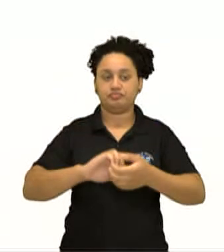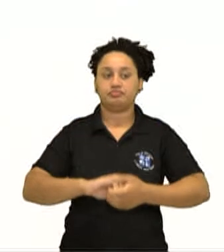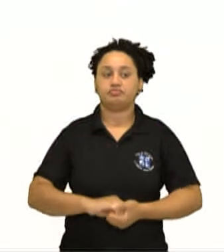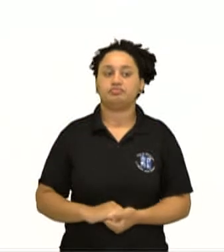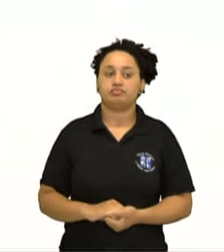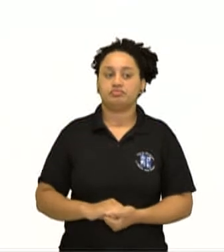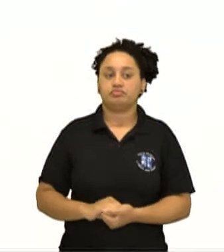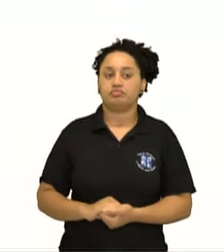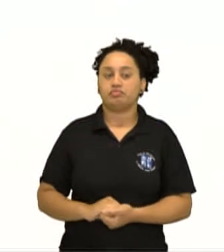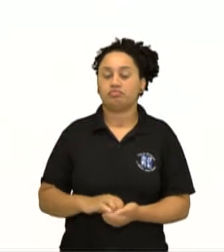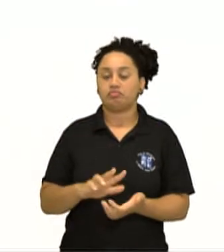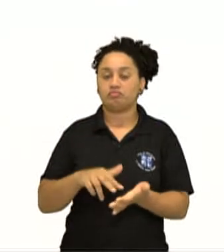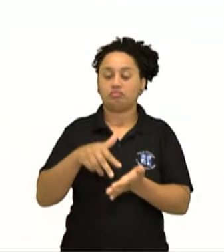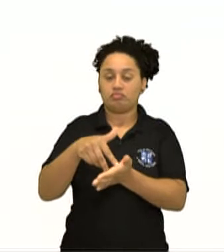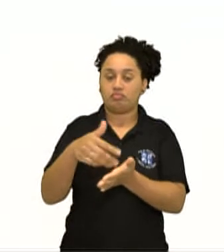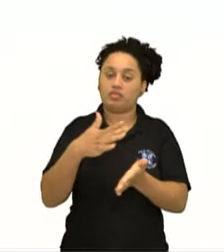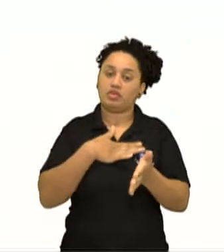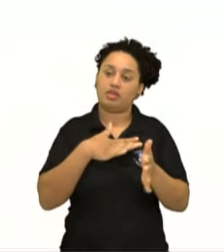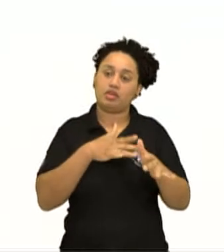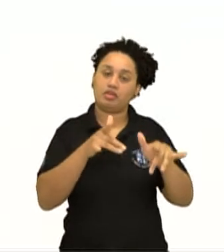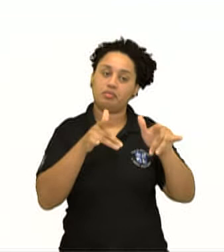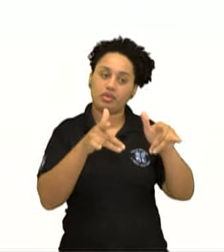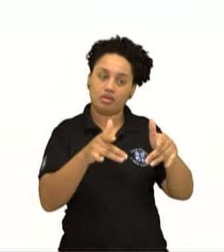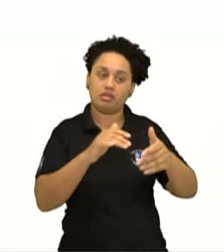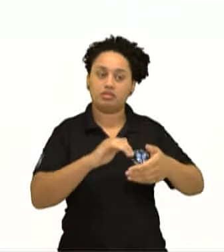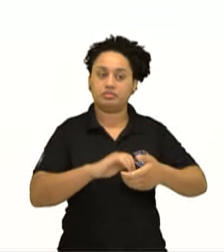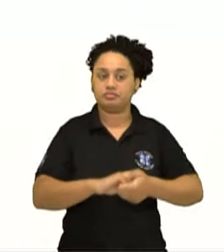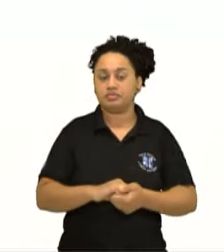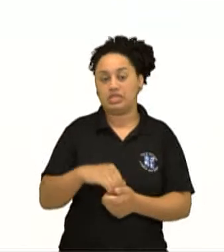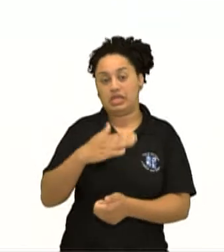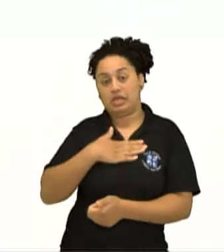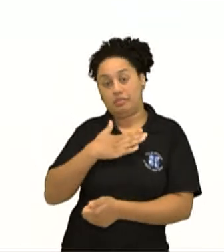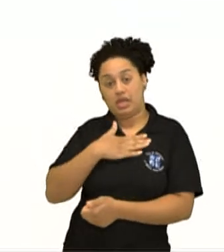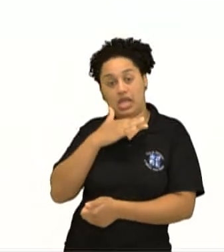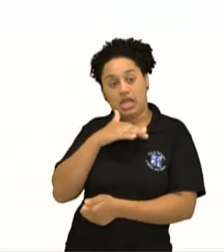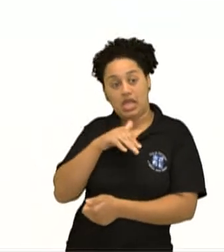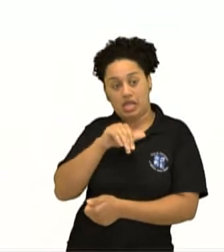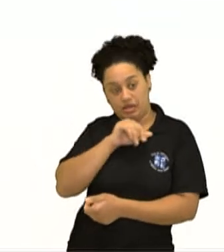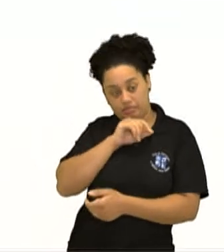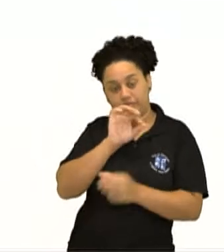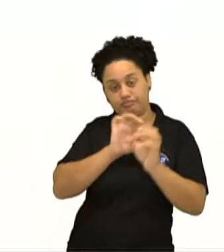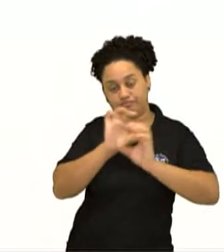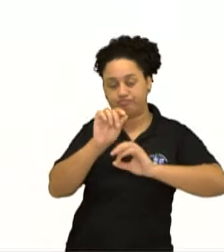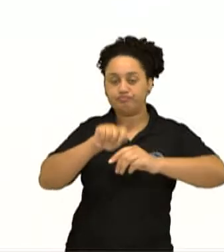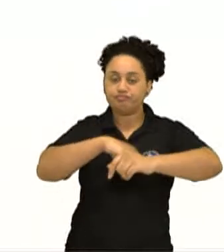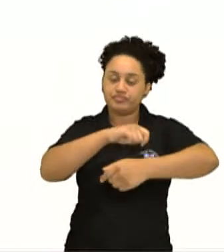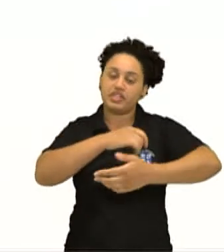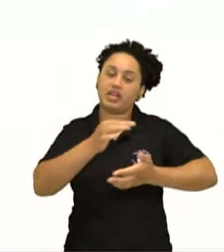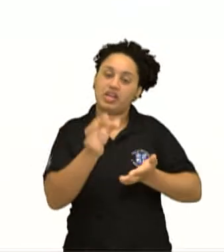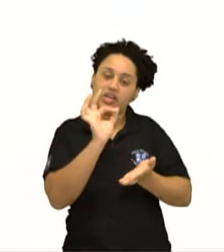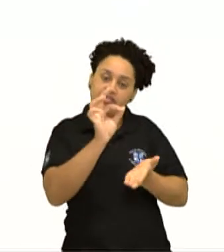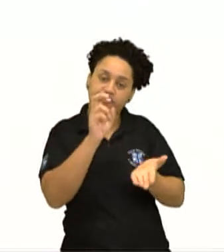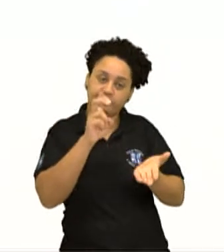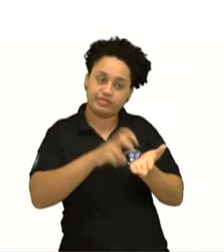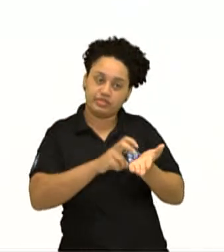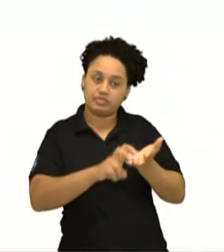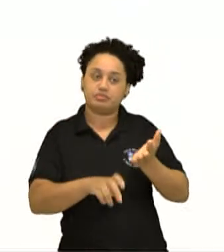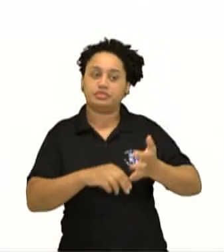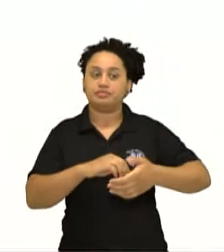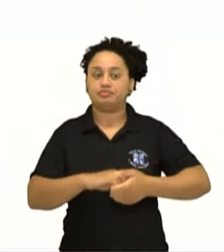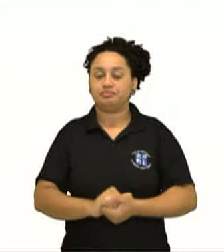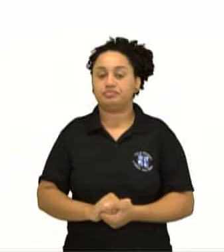Mi madre está haciendo nuestro desayuno, está preparando o nosso café da manhã. Ella e mi padre vão